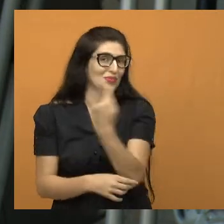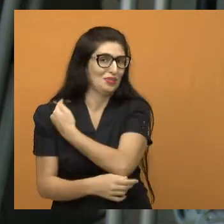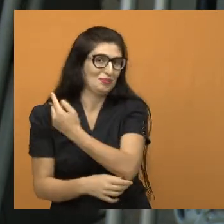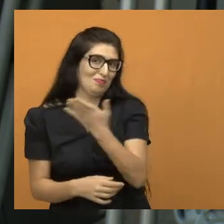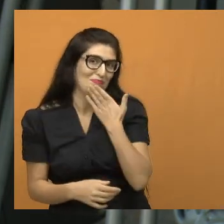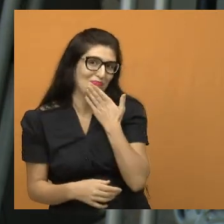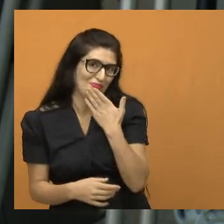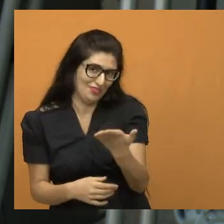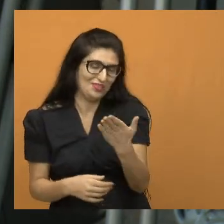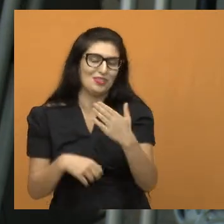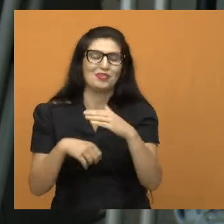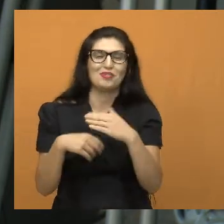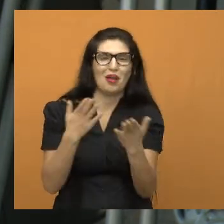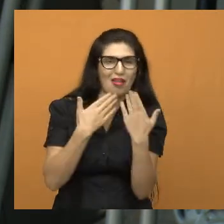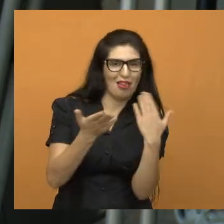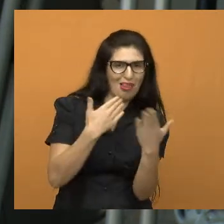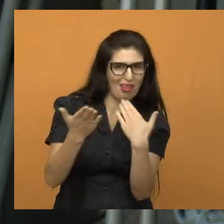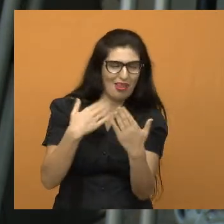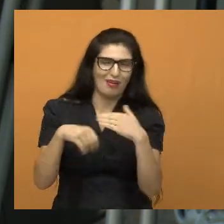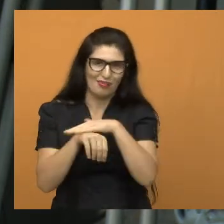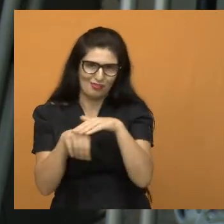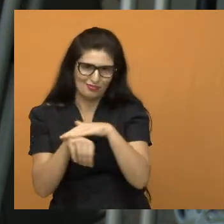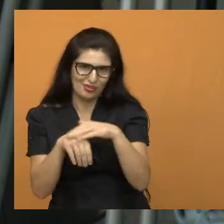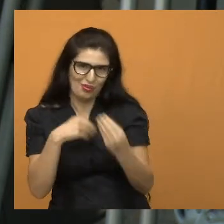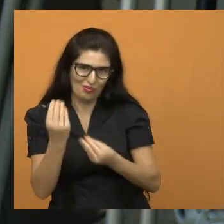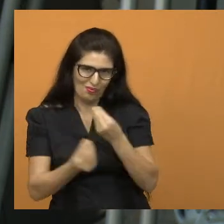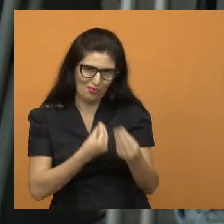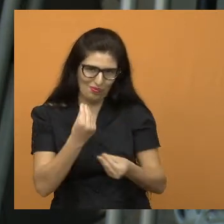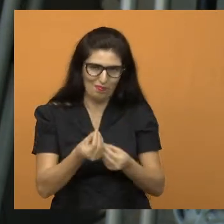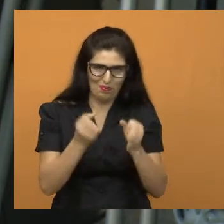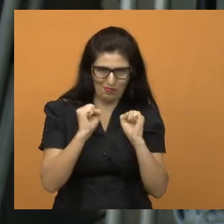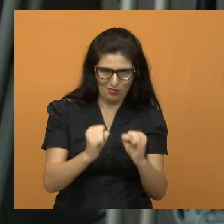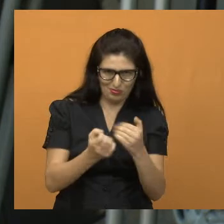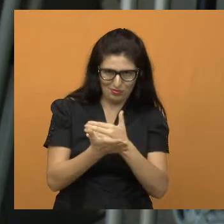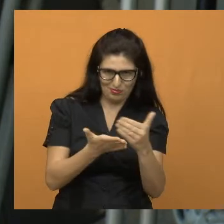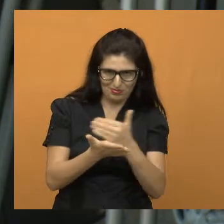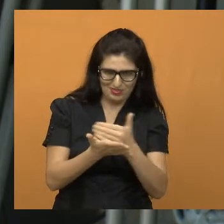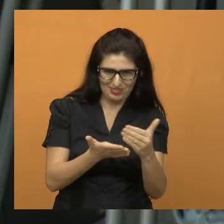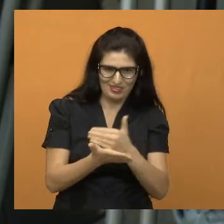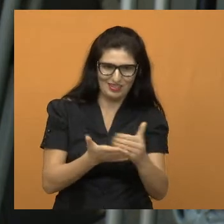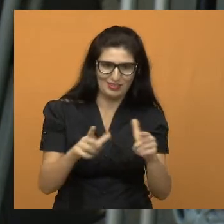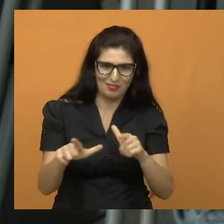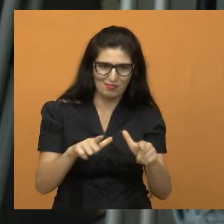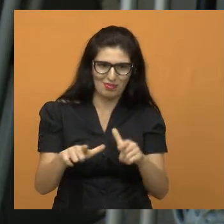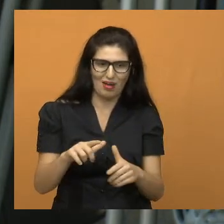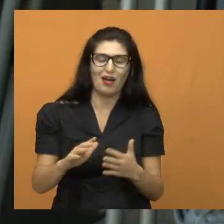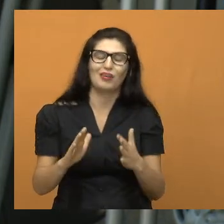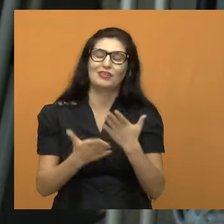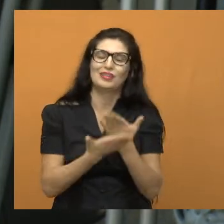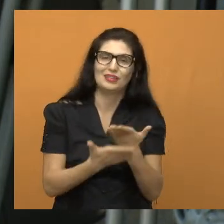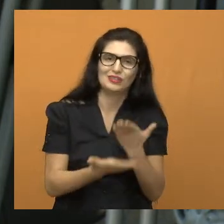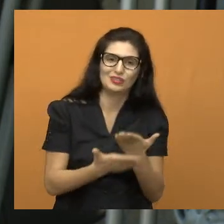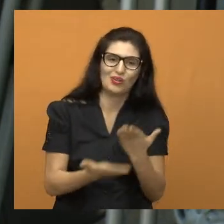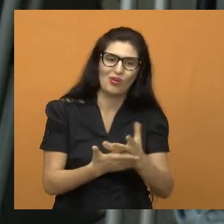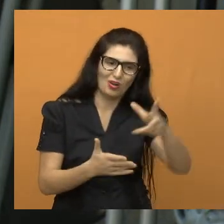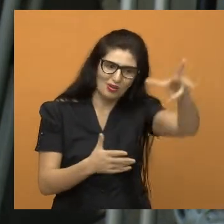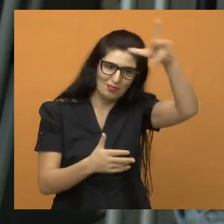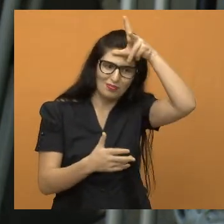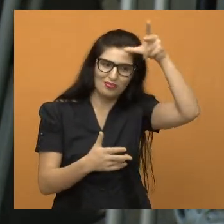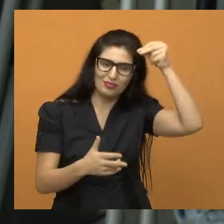uma hora, né, trocar ideia de como a gente pode iniciar esse trabalho nas nossas escolas. São escolas públicas, não são